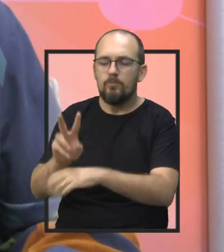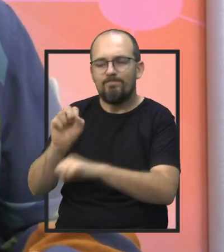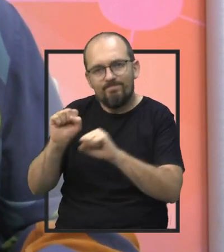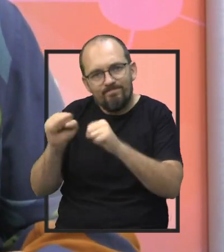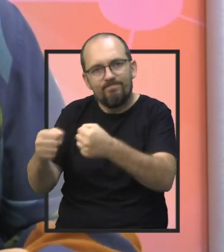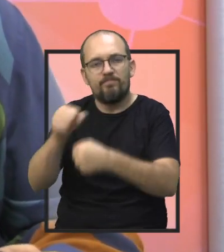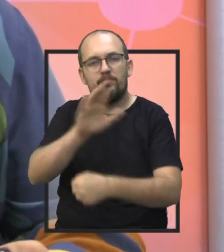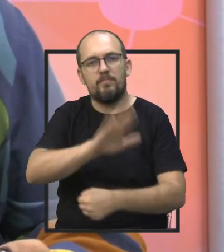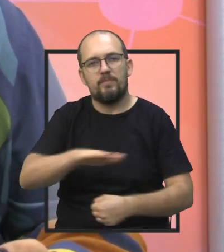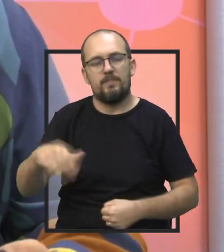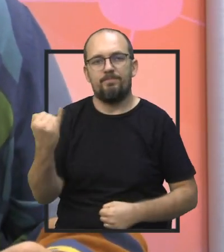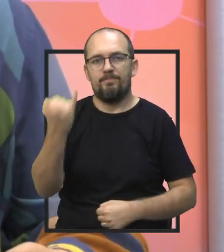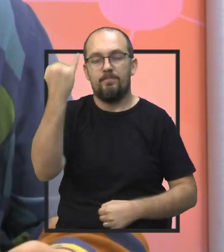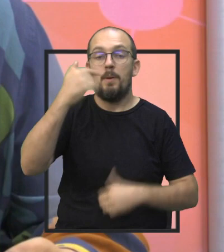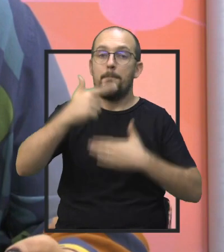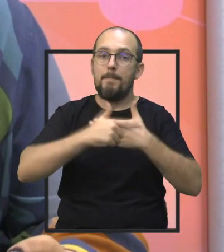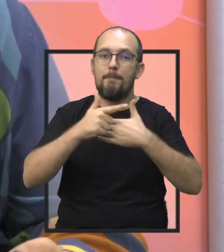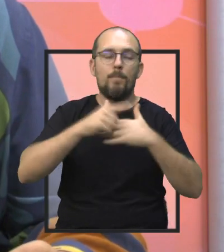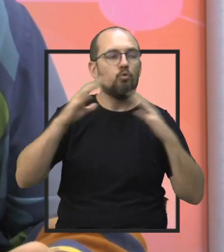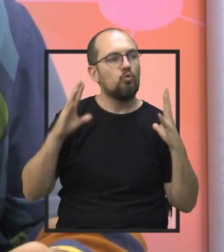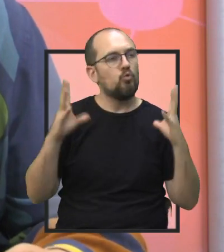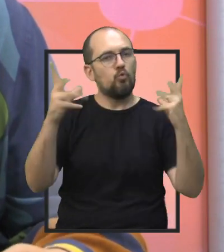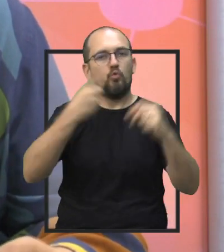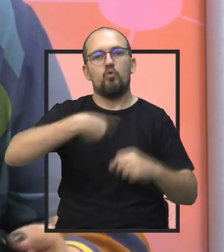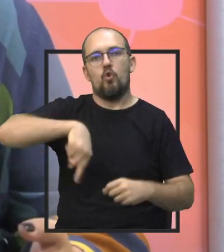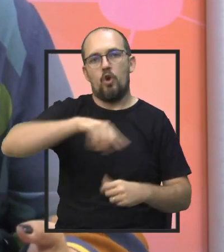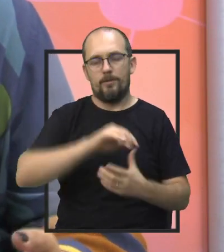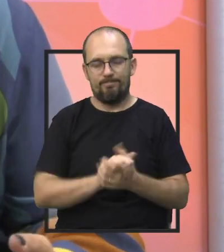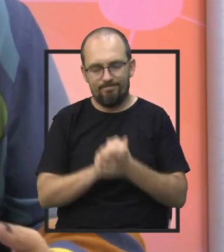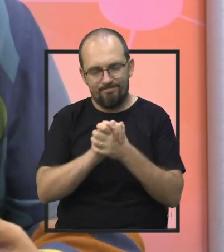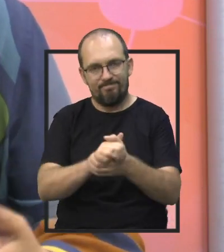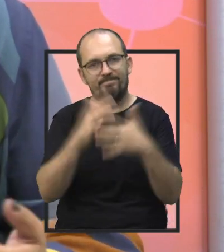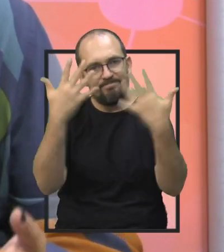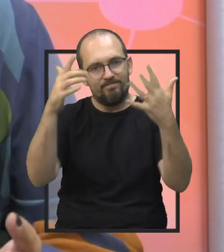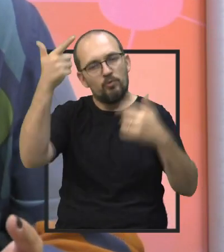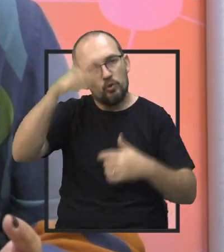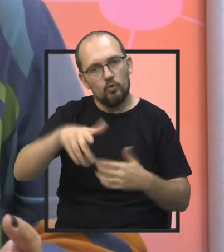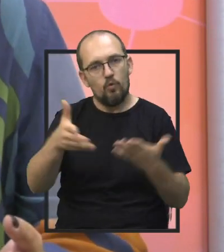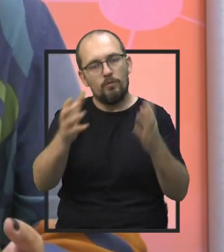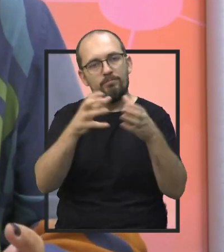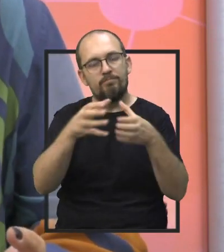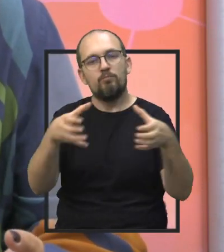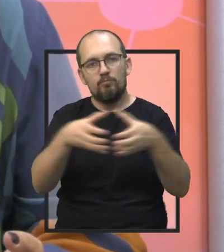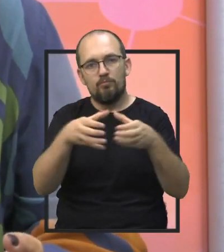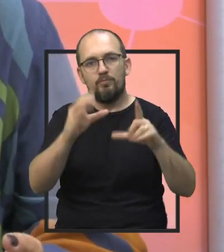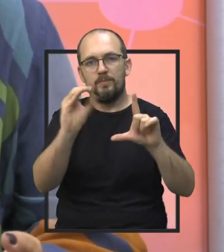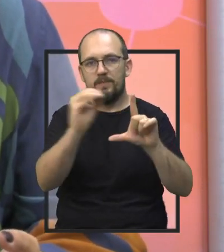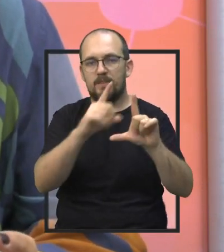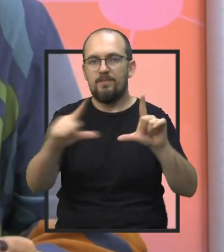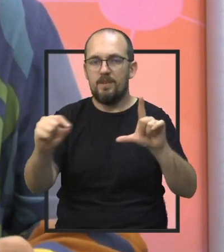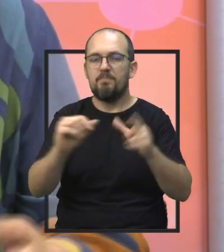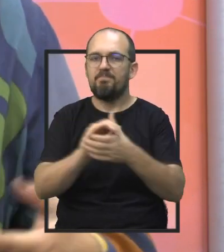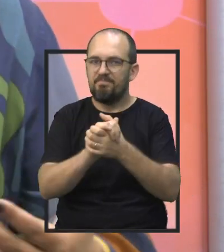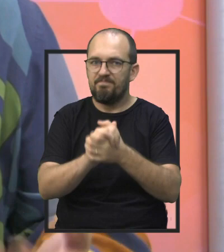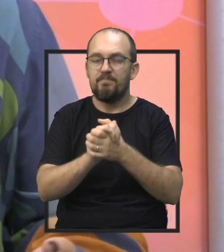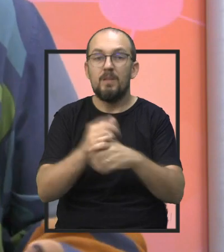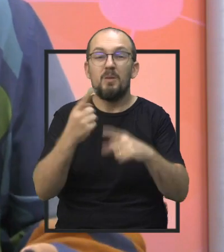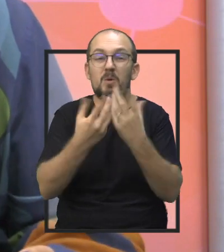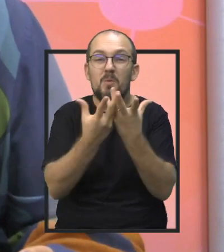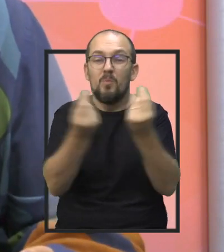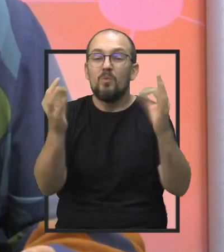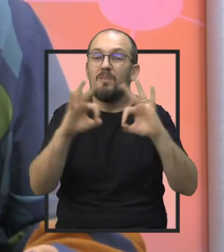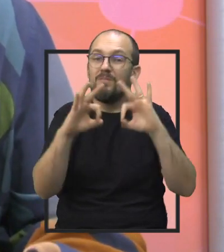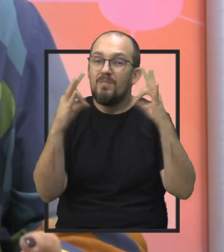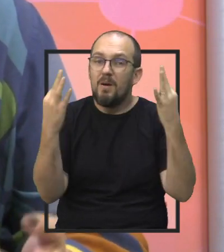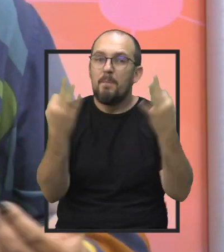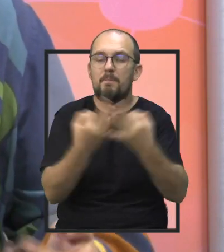proteger essas crianças, então é um papel de todos nós. Cumprimento de novo a TV Câmara, reforço isso, porque quantas